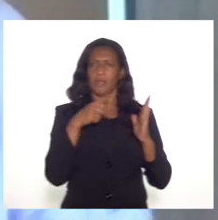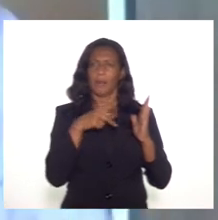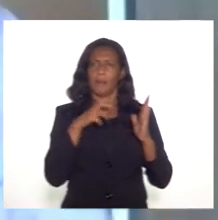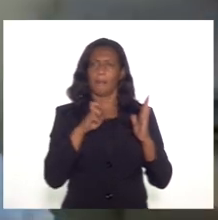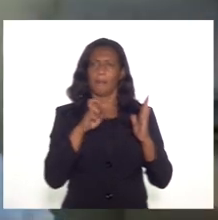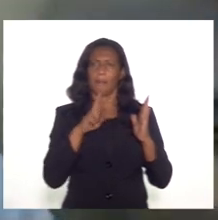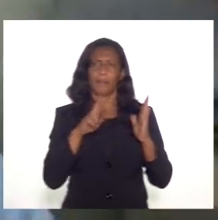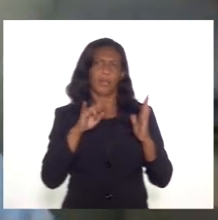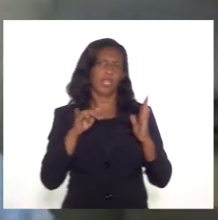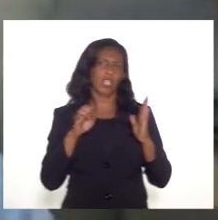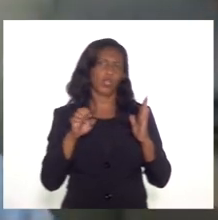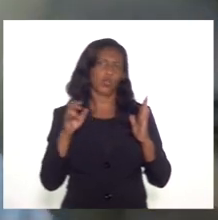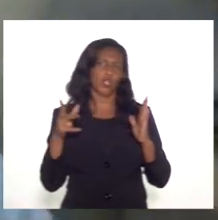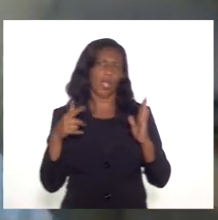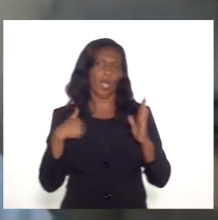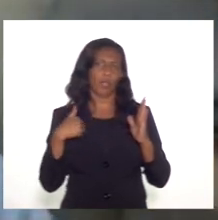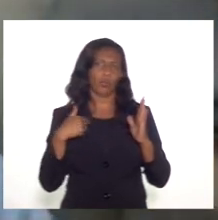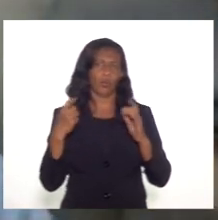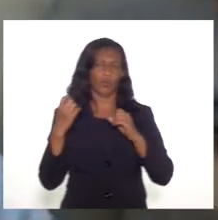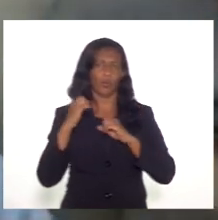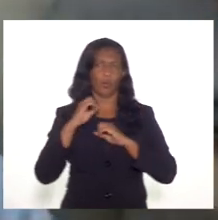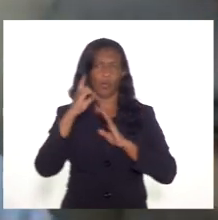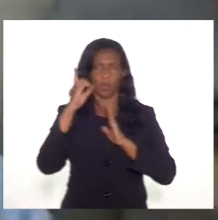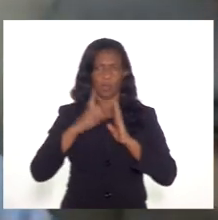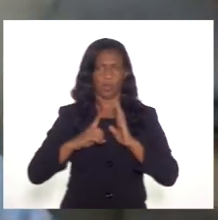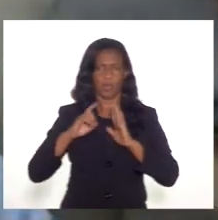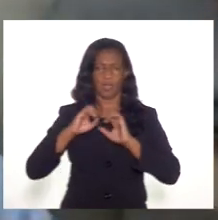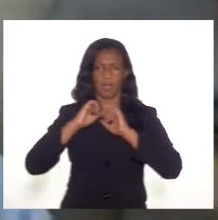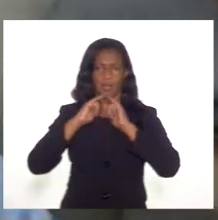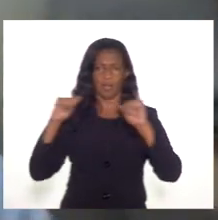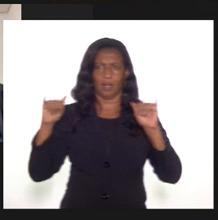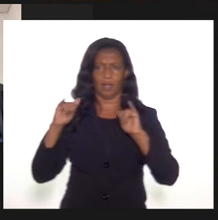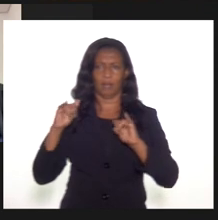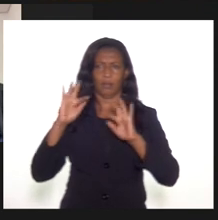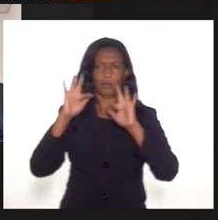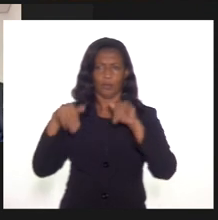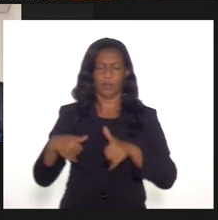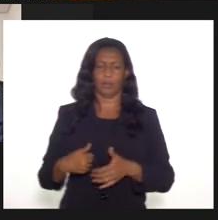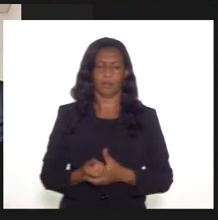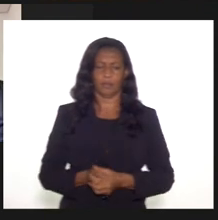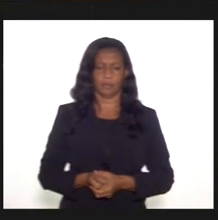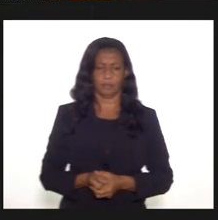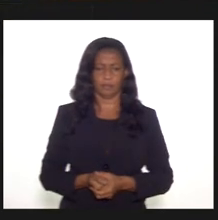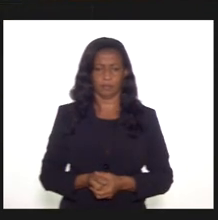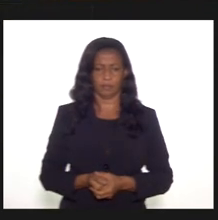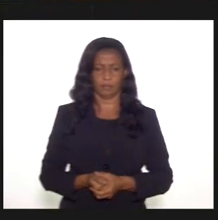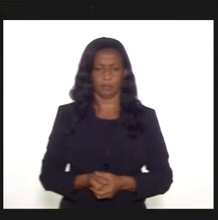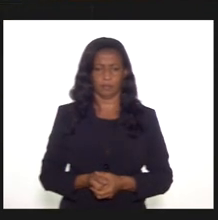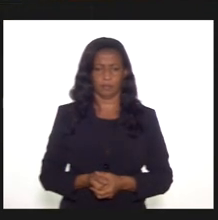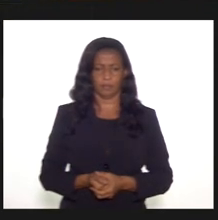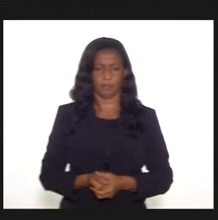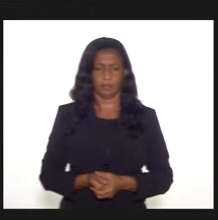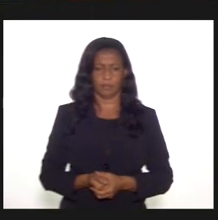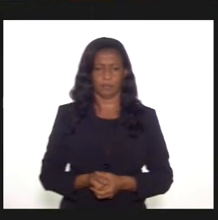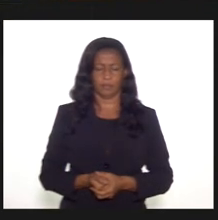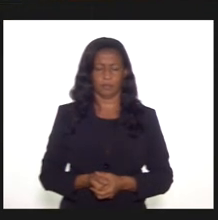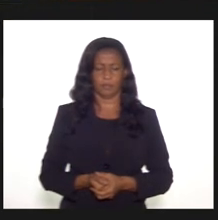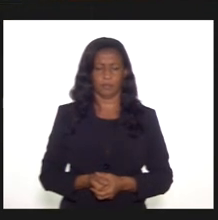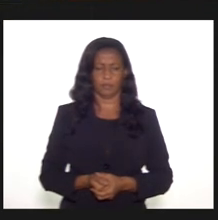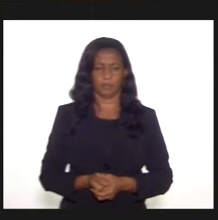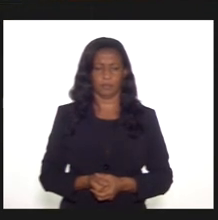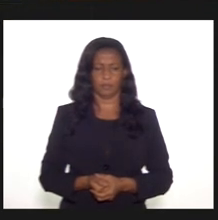Senhora Presidente, eu me inscrevo para declarar o voto no final da sessão, por favor. Já vou colocar aqui declaração de voto.